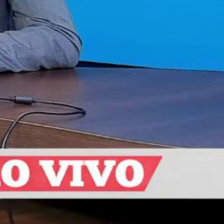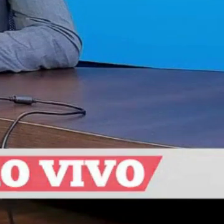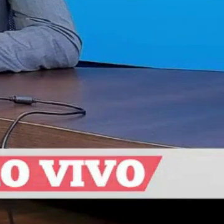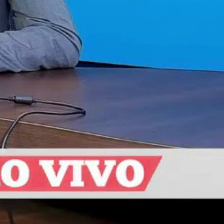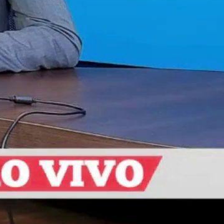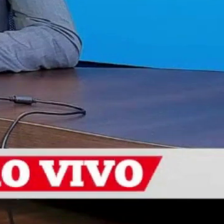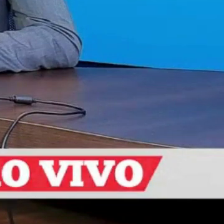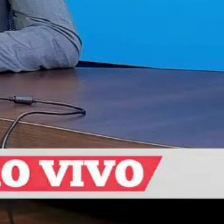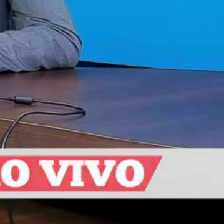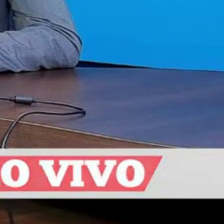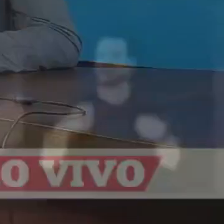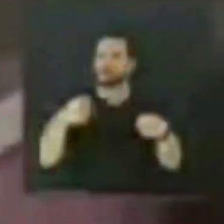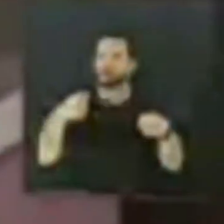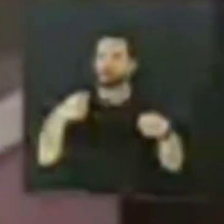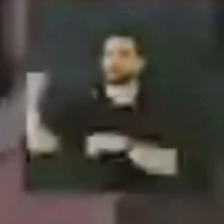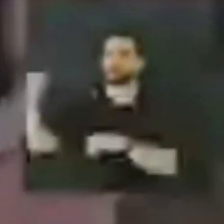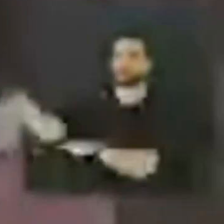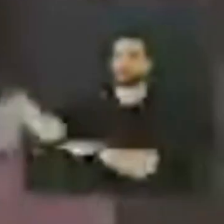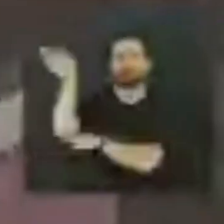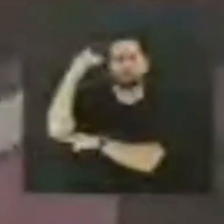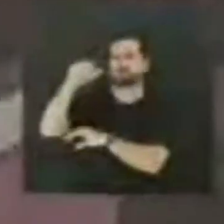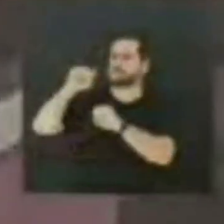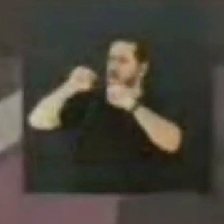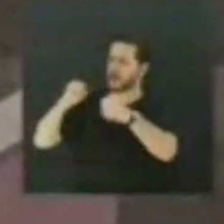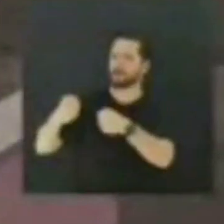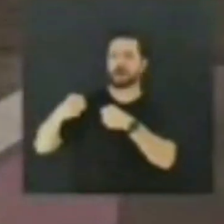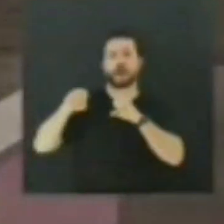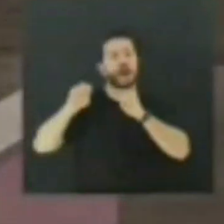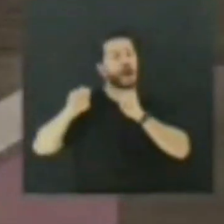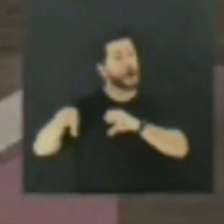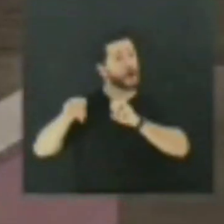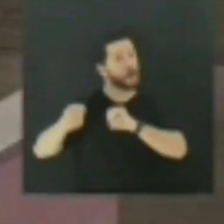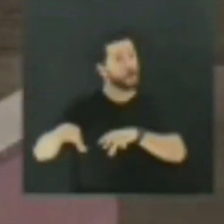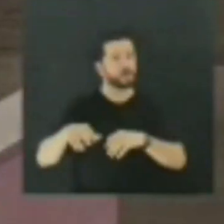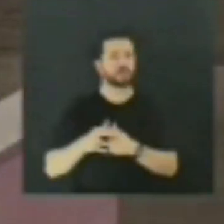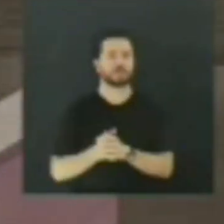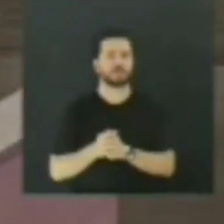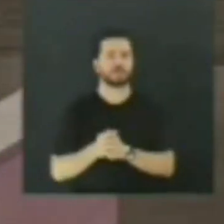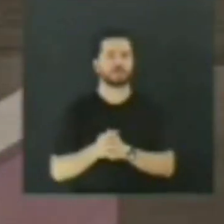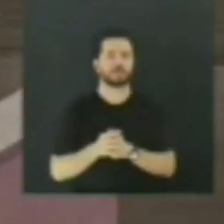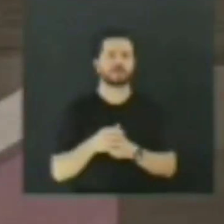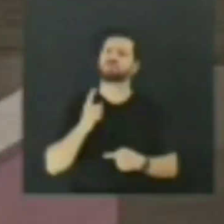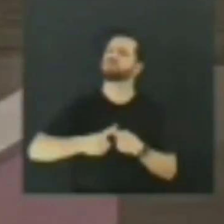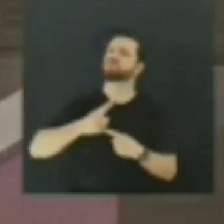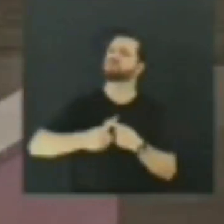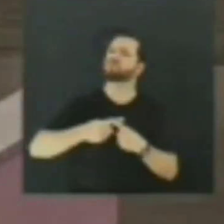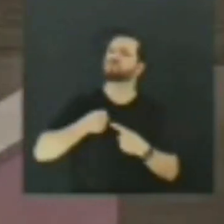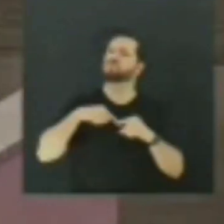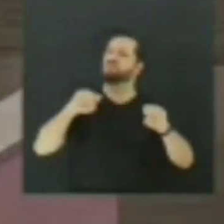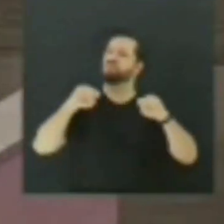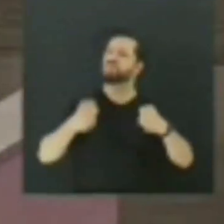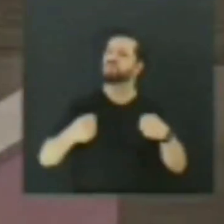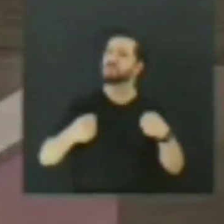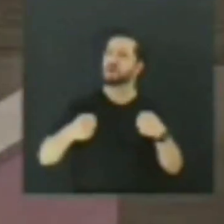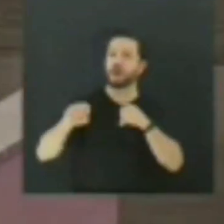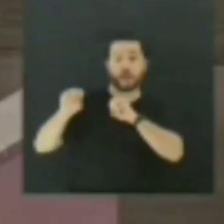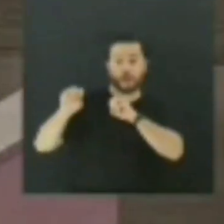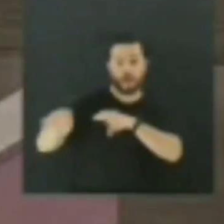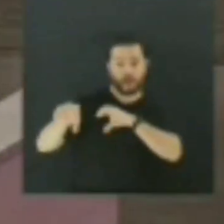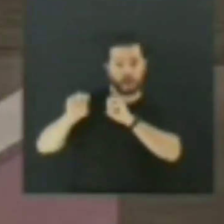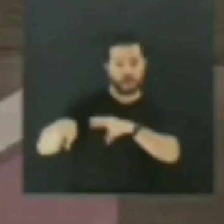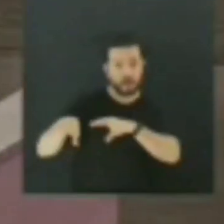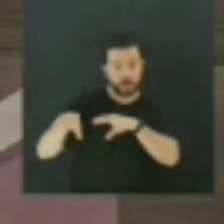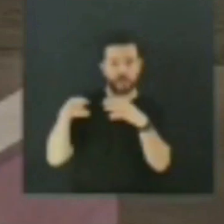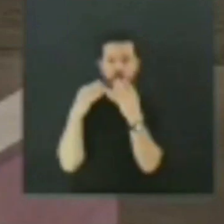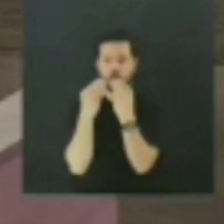nesse caso a mesa entendeu que já a mesa aqui da câmera né o presidente vice-presidente primeiro secretário enfim eles que